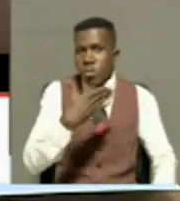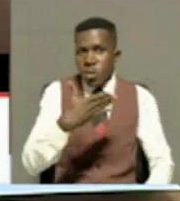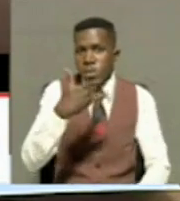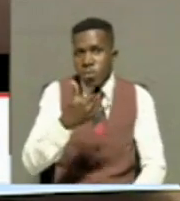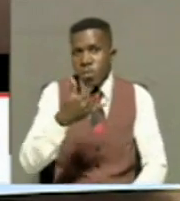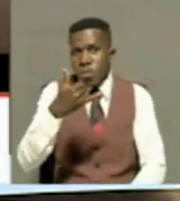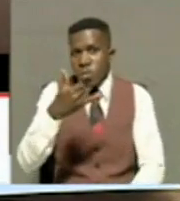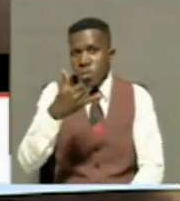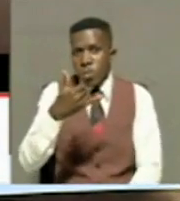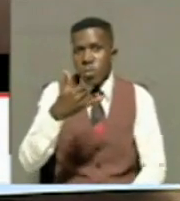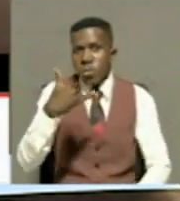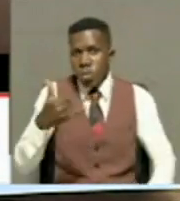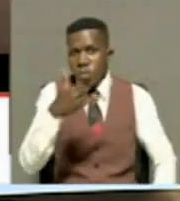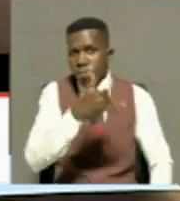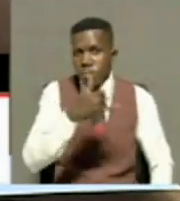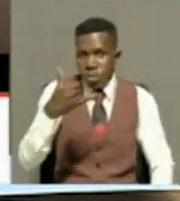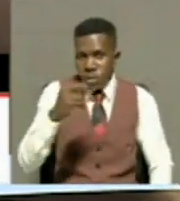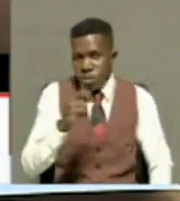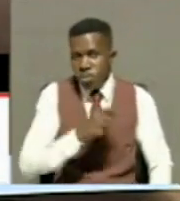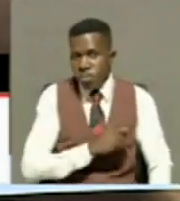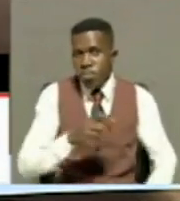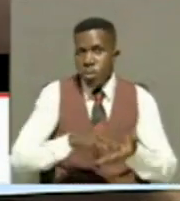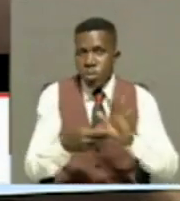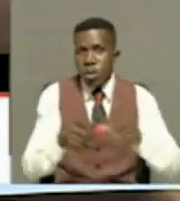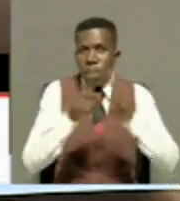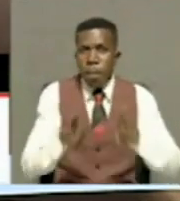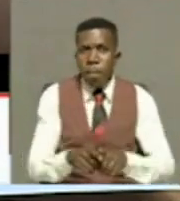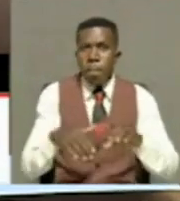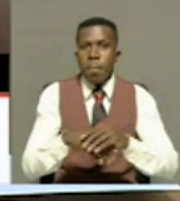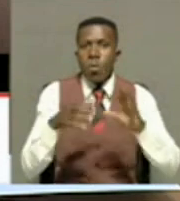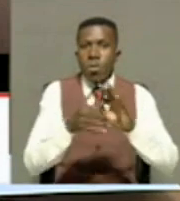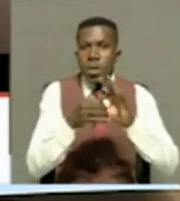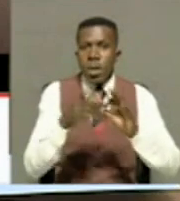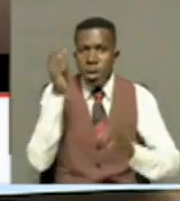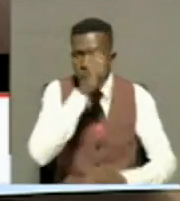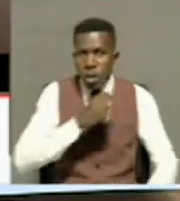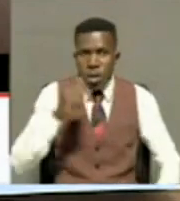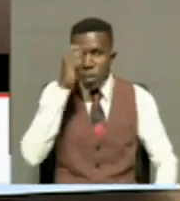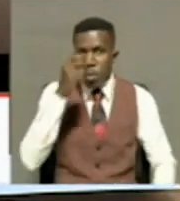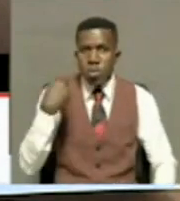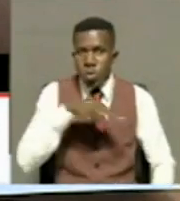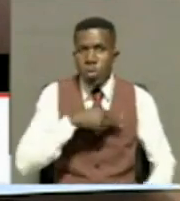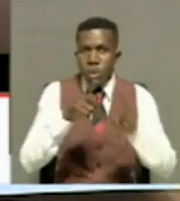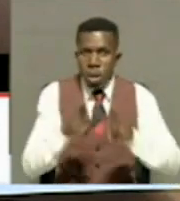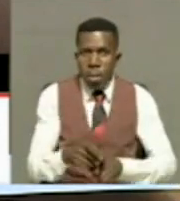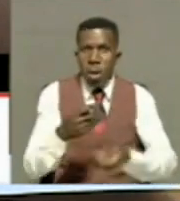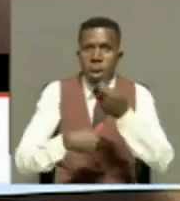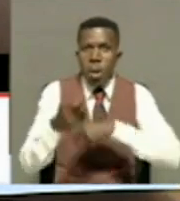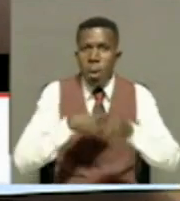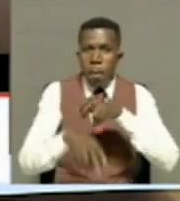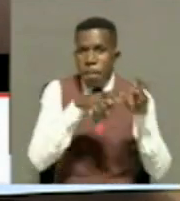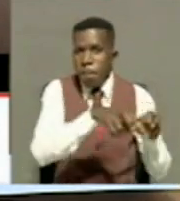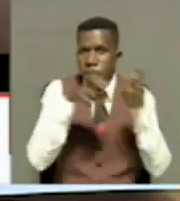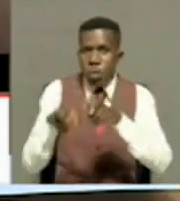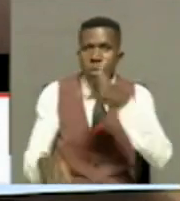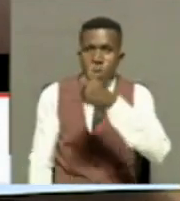13,3 mil milhões de euros, e da União Europeia nós importamos de forma acumulada também nos últimos 3 anos,